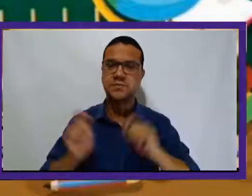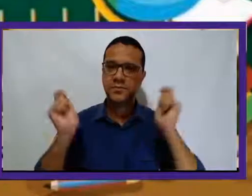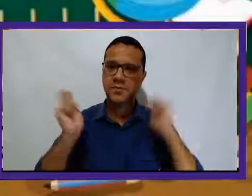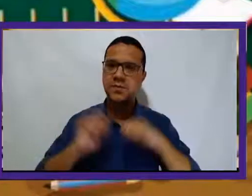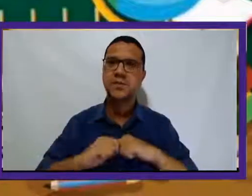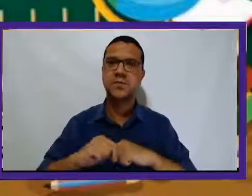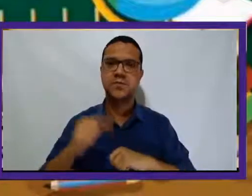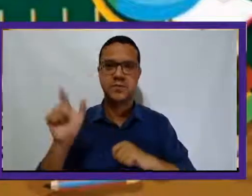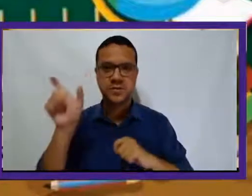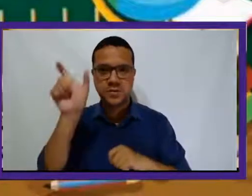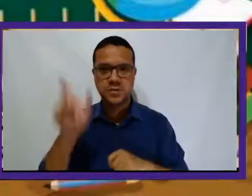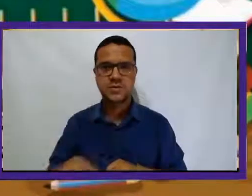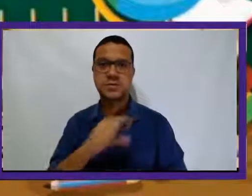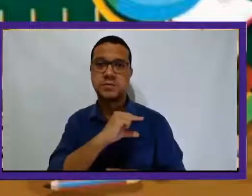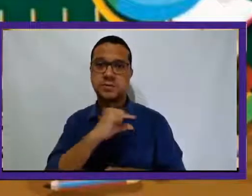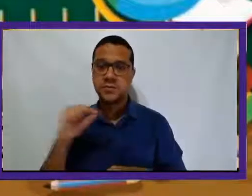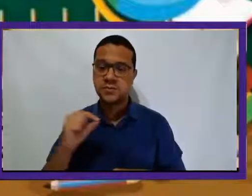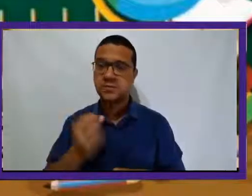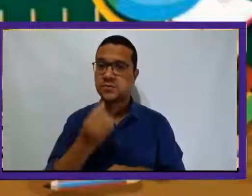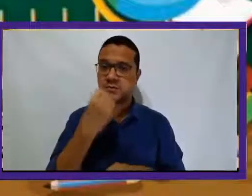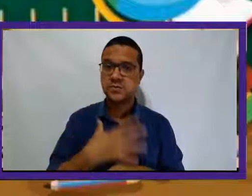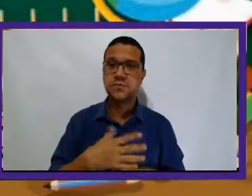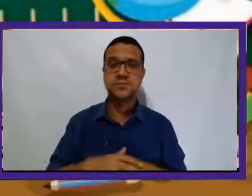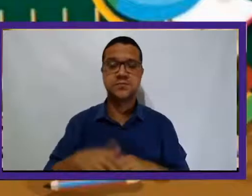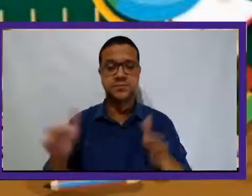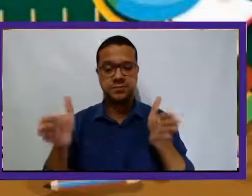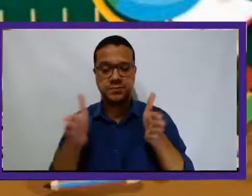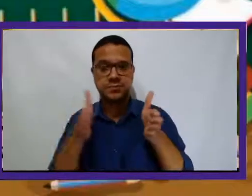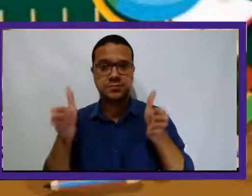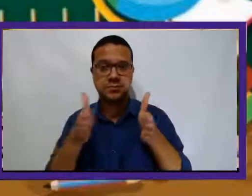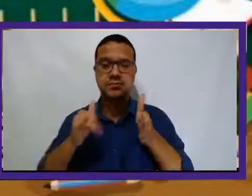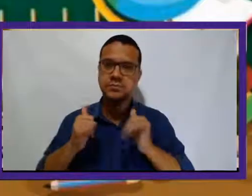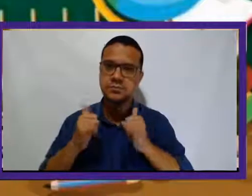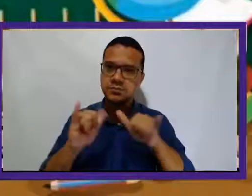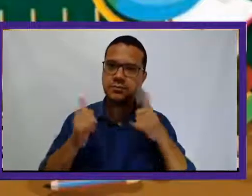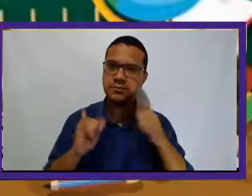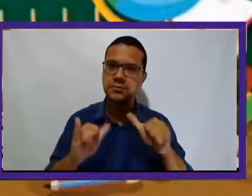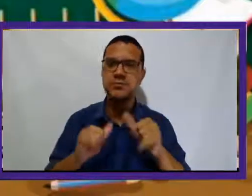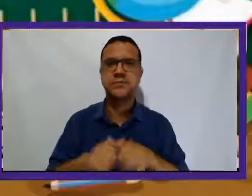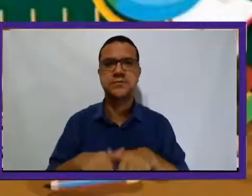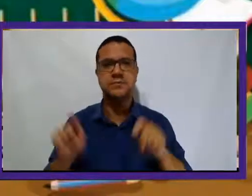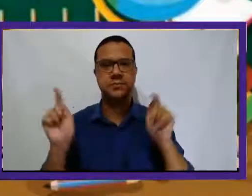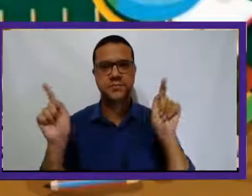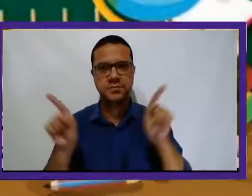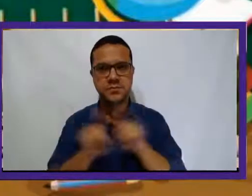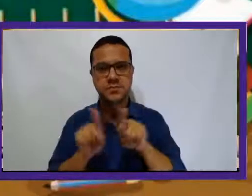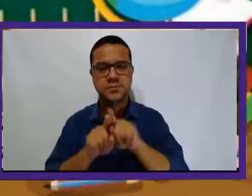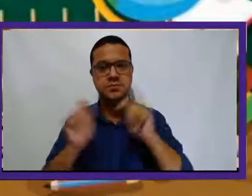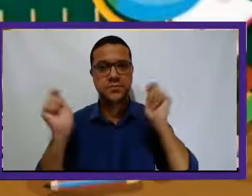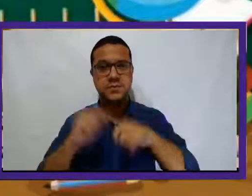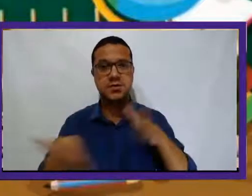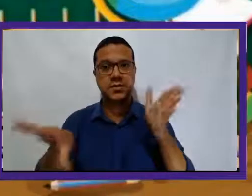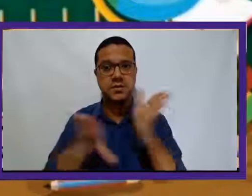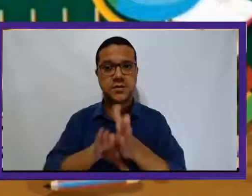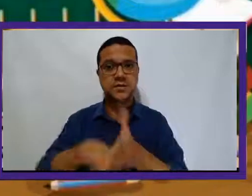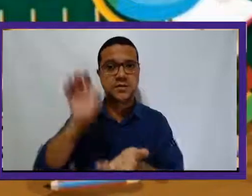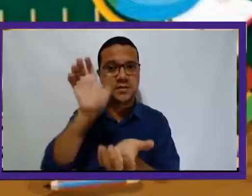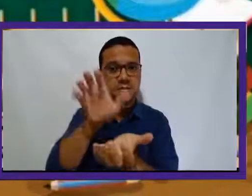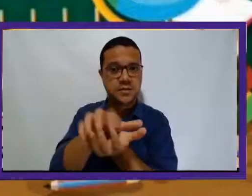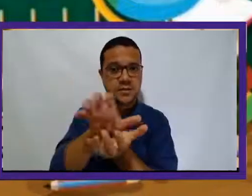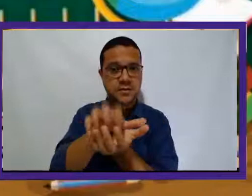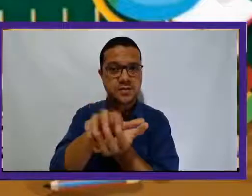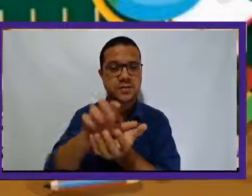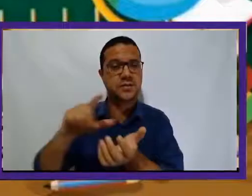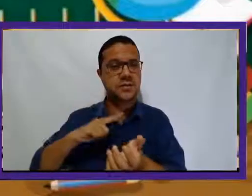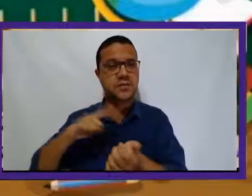Para a produção De eletricidade E essa tecnologia Vai se desenvolver E pode inclusive Chegar ao nosso estado Que tem